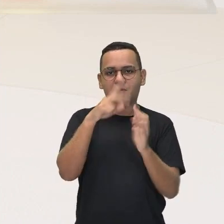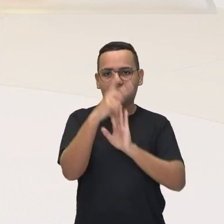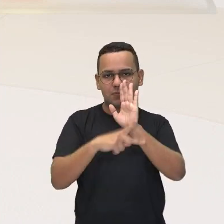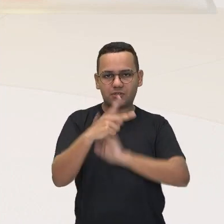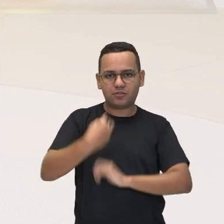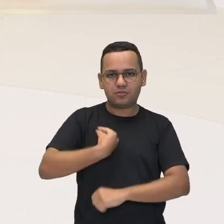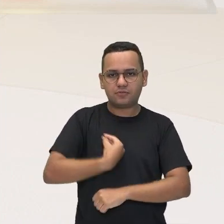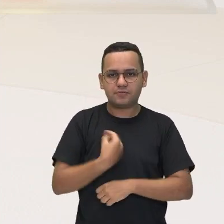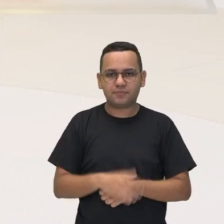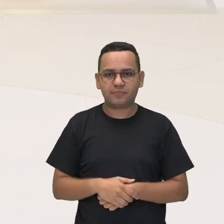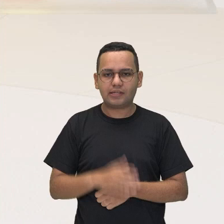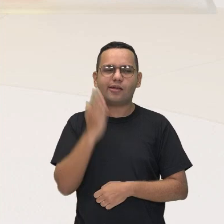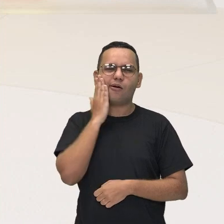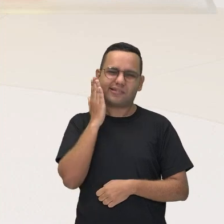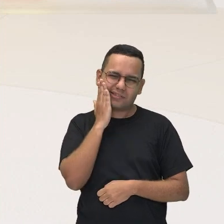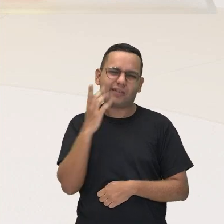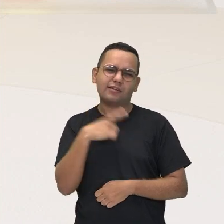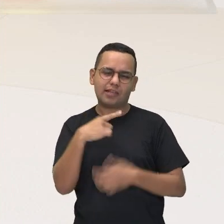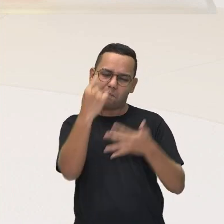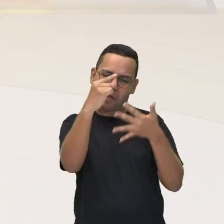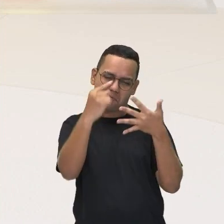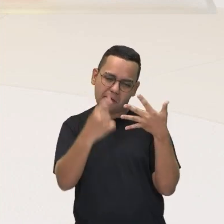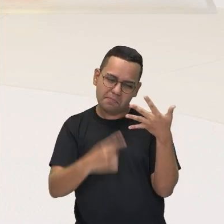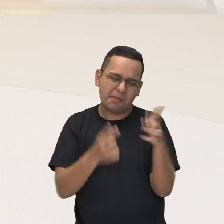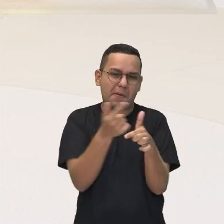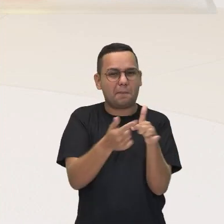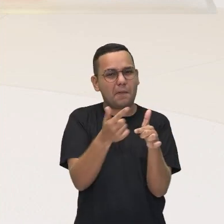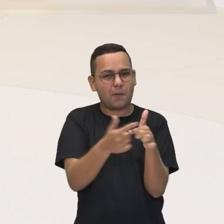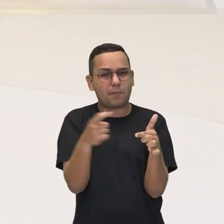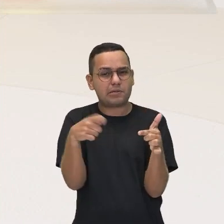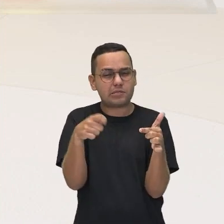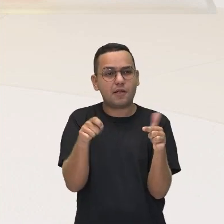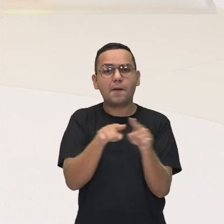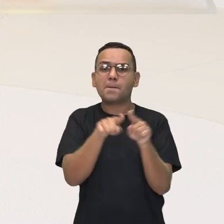Não, já sei que pode acontecer esse problema aqui, mas